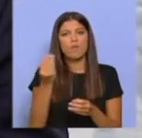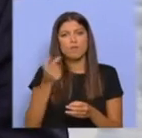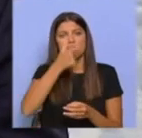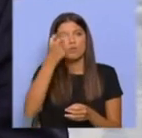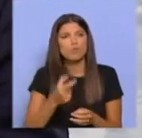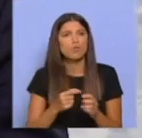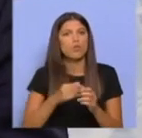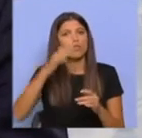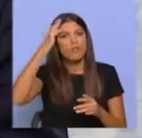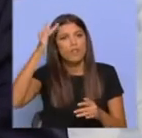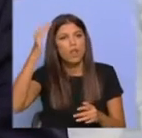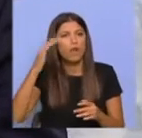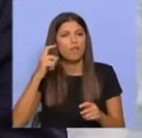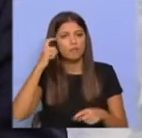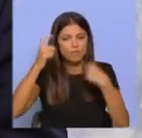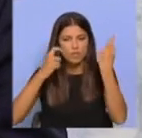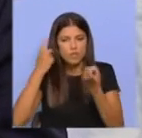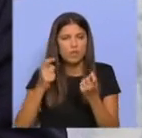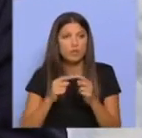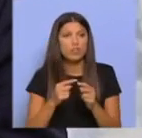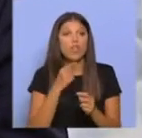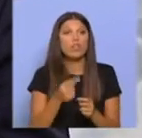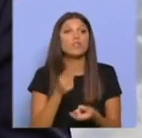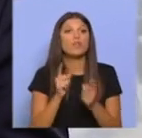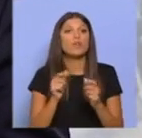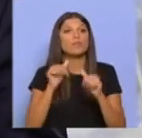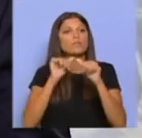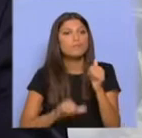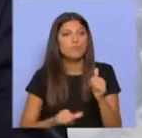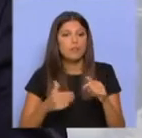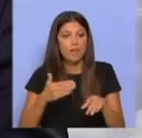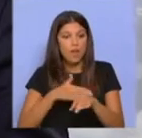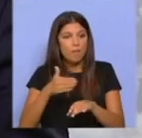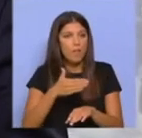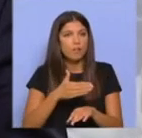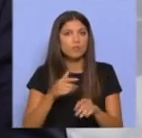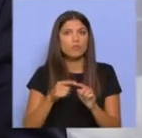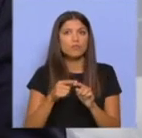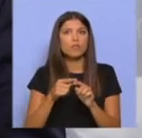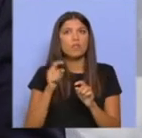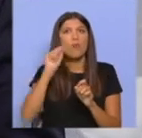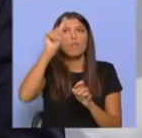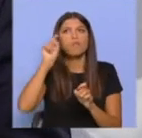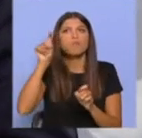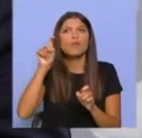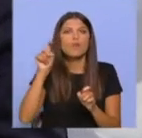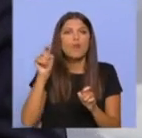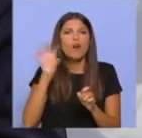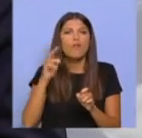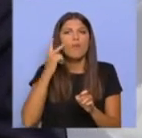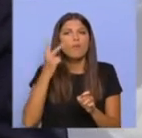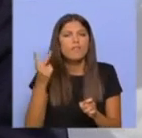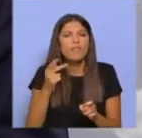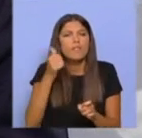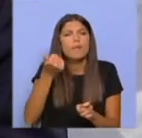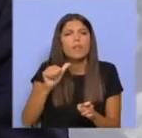sociólogos que têm sublinhado que este é um momento de pormos em causa a forma como temos vivido. Quer na relação com a